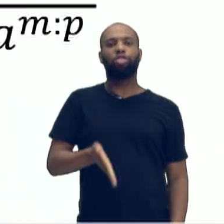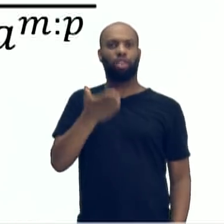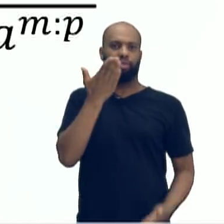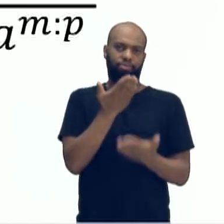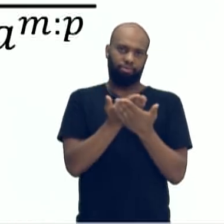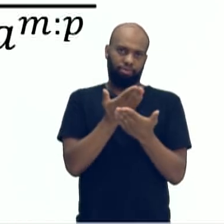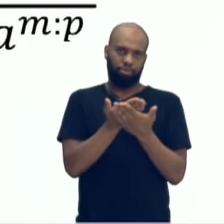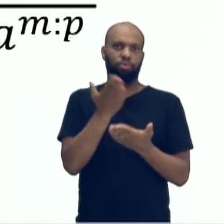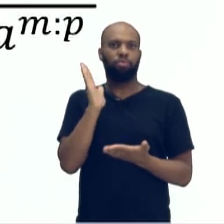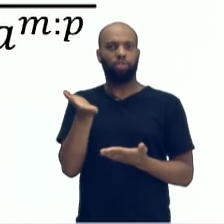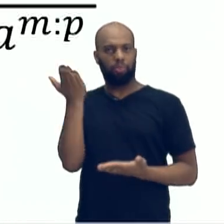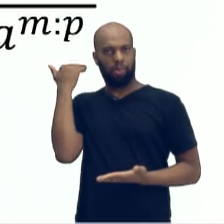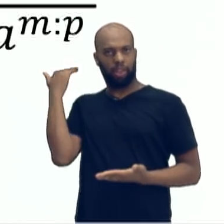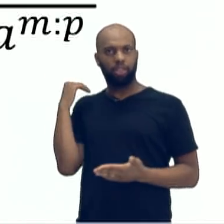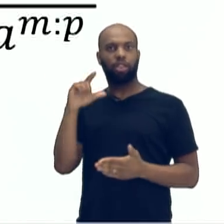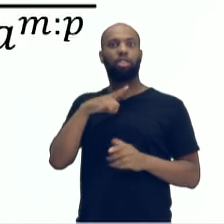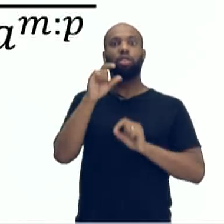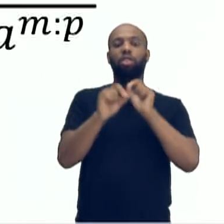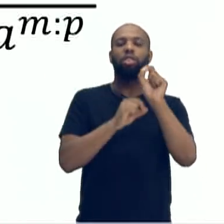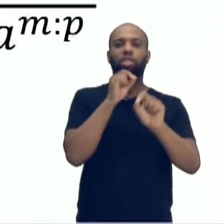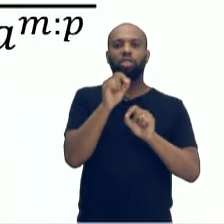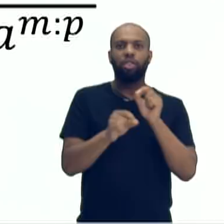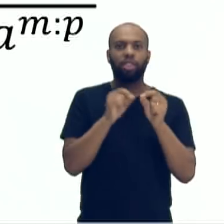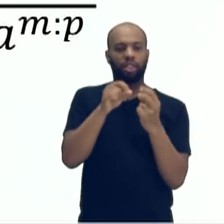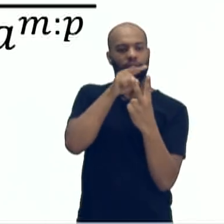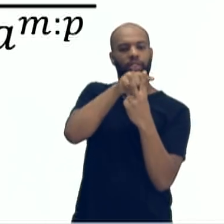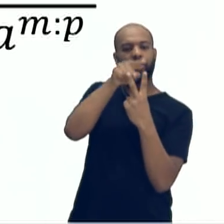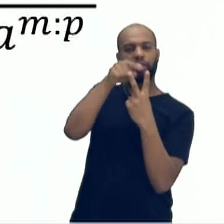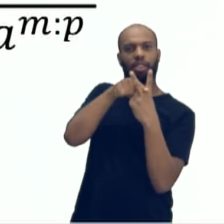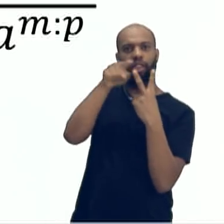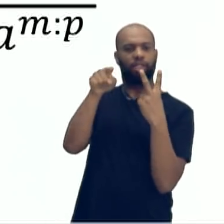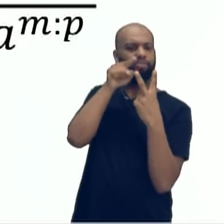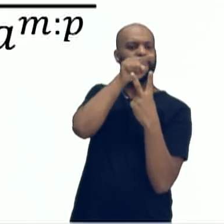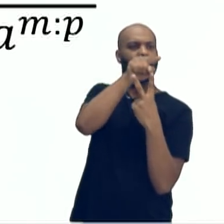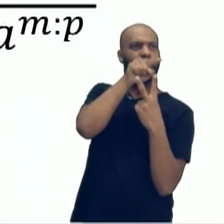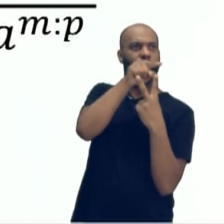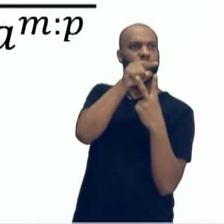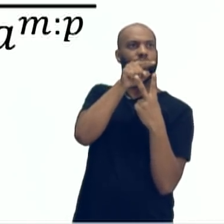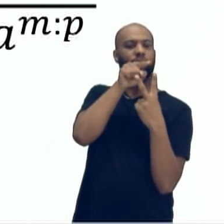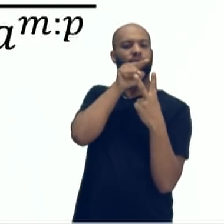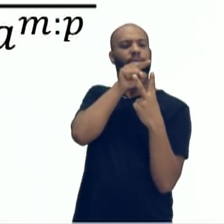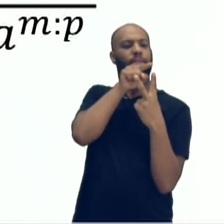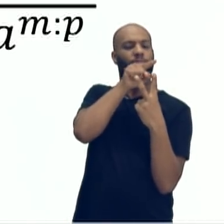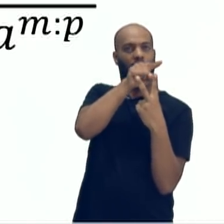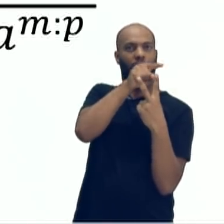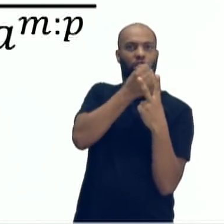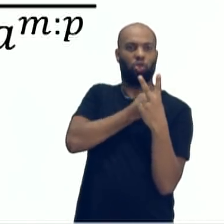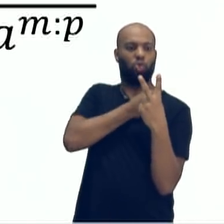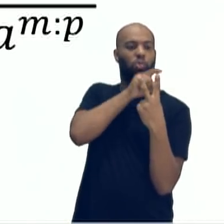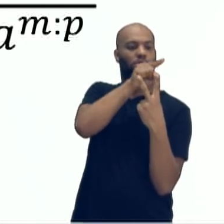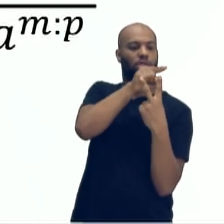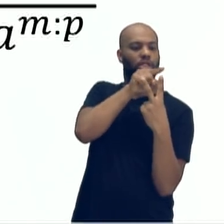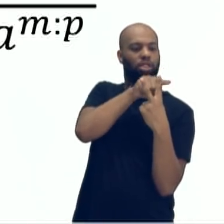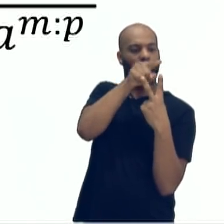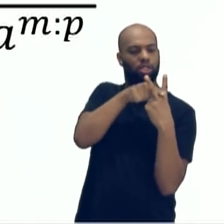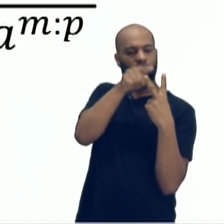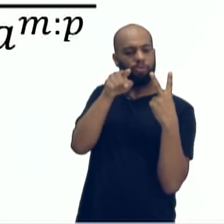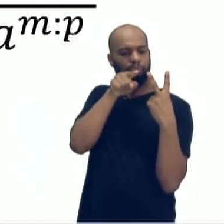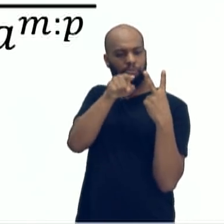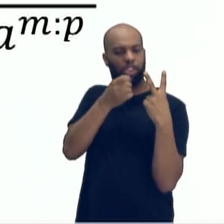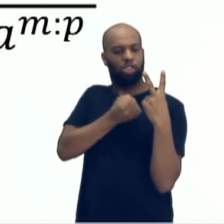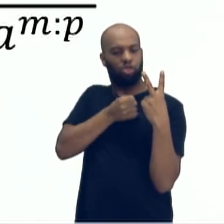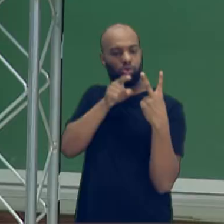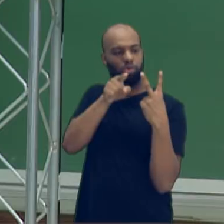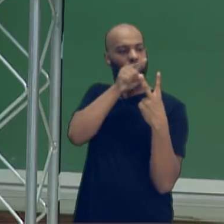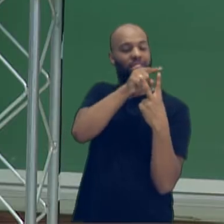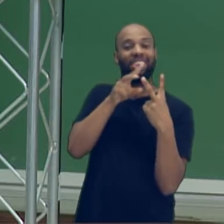aulas anteriores, que é quando eu tenho o mesmo índice da raiz igual ao expoente do número que está dentro do radical. Vocês sabem muito